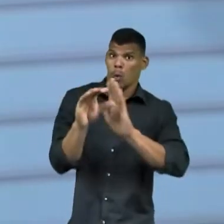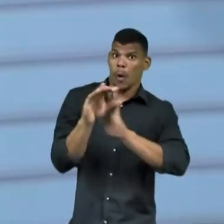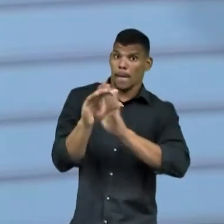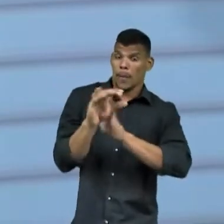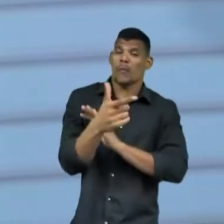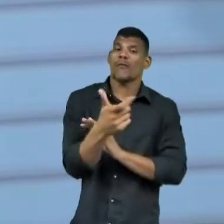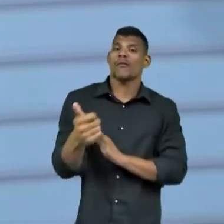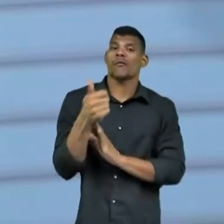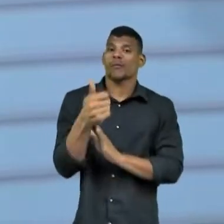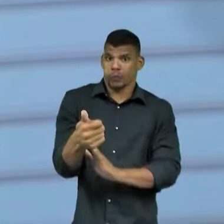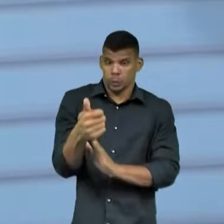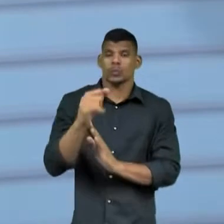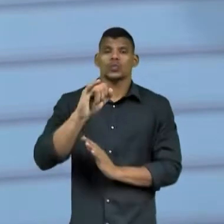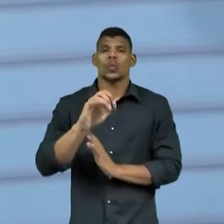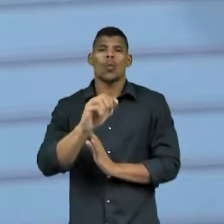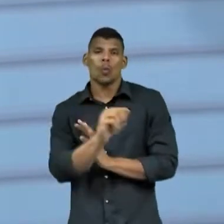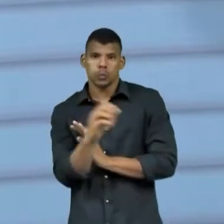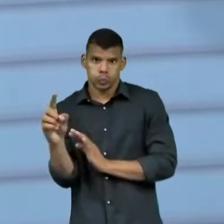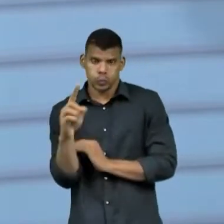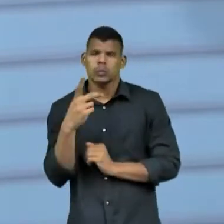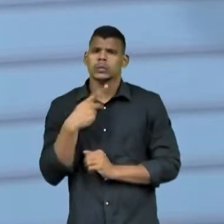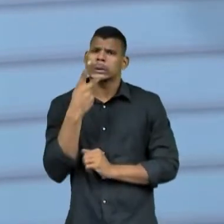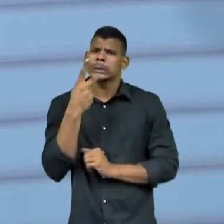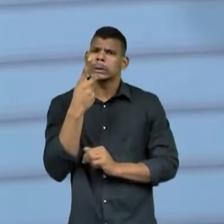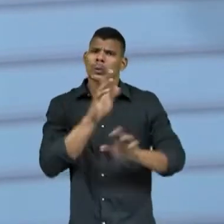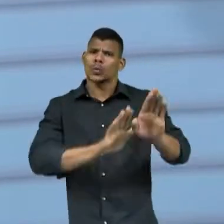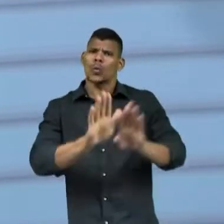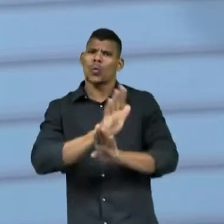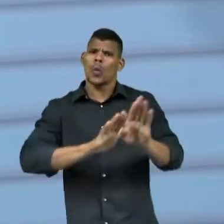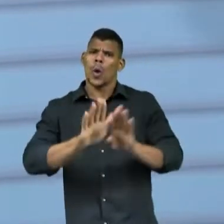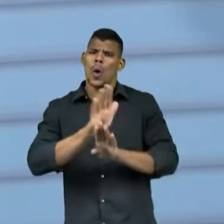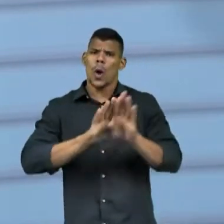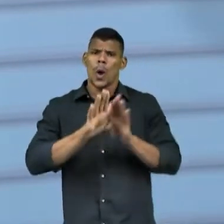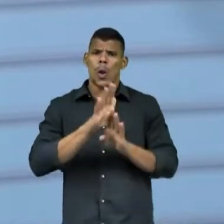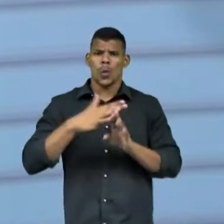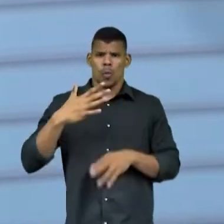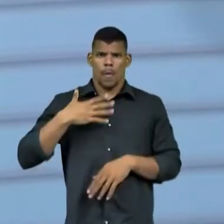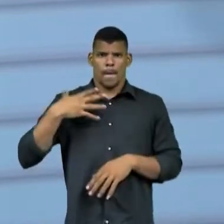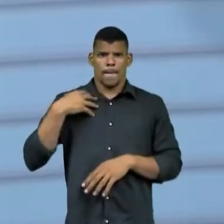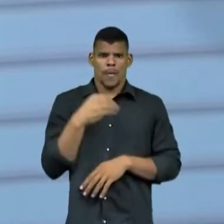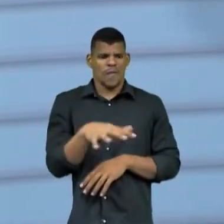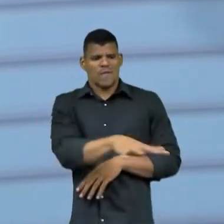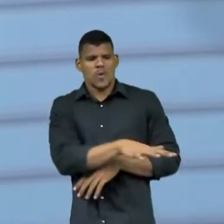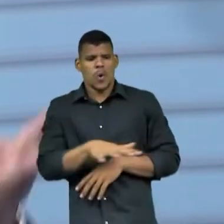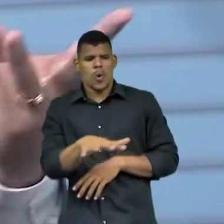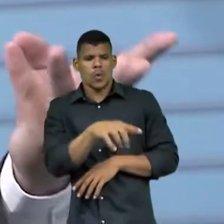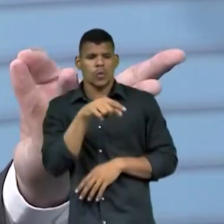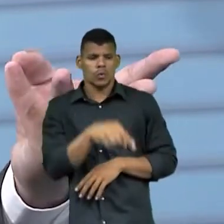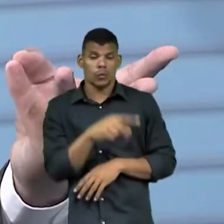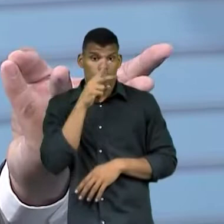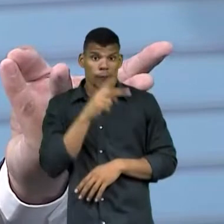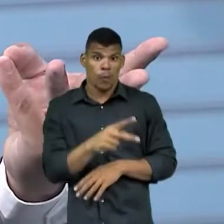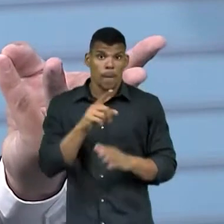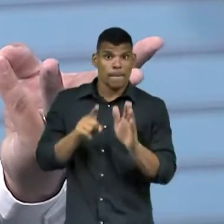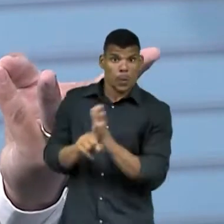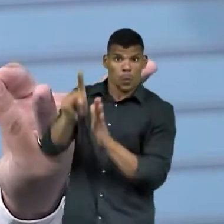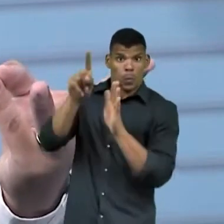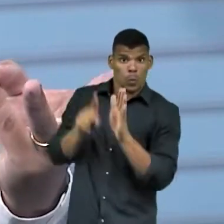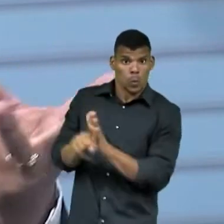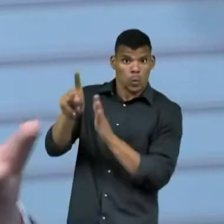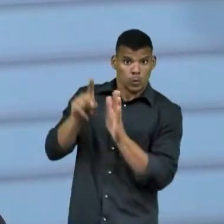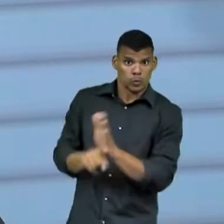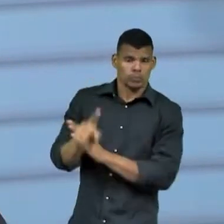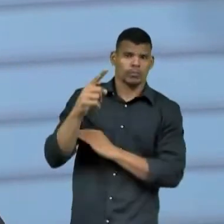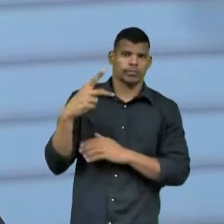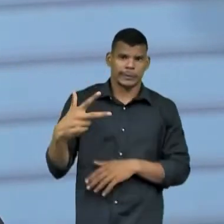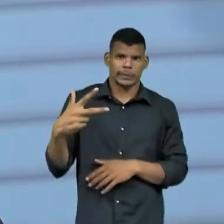João né E que ele diz você vai cuidar cuida dos meus cordeirinhos né é forte mais ele pergunta três vezes para Pedro né